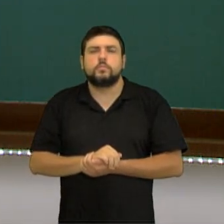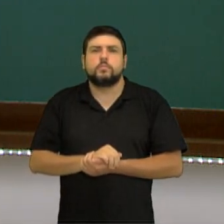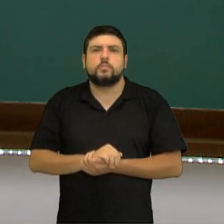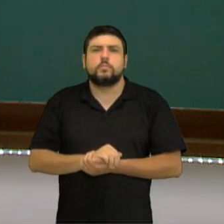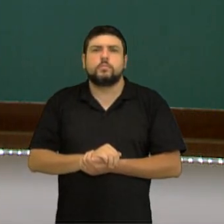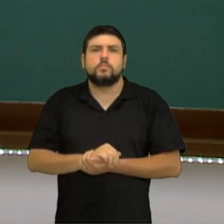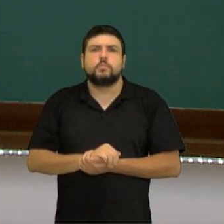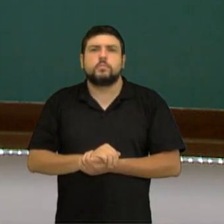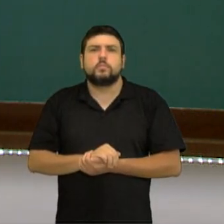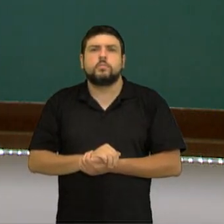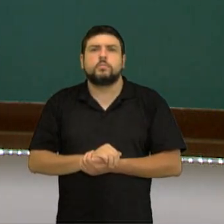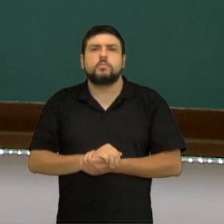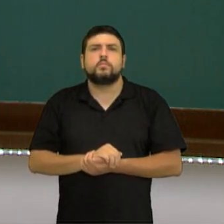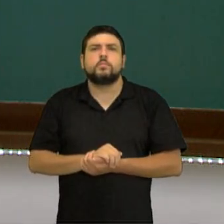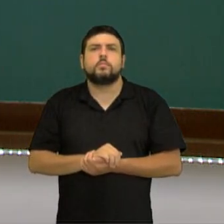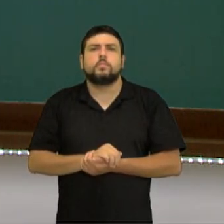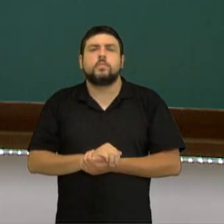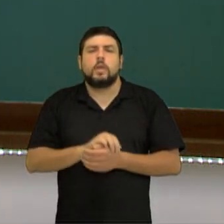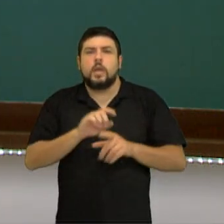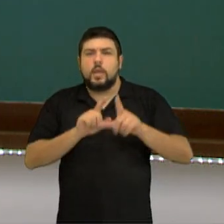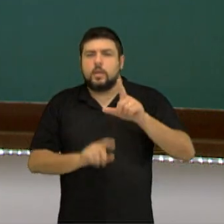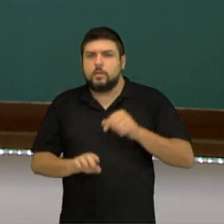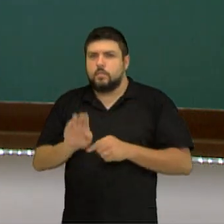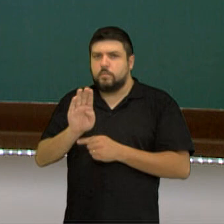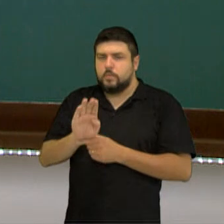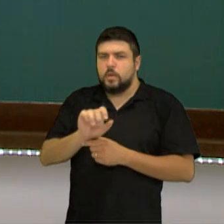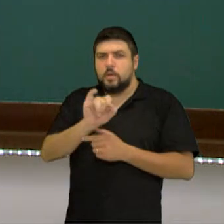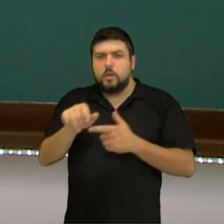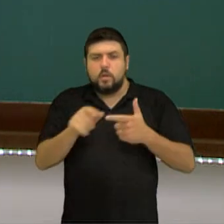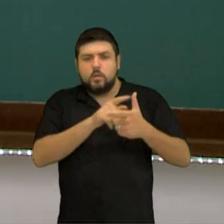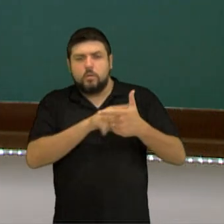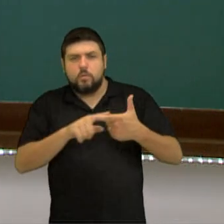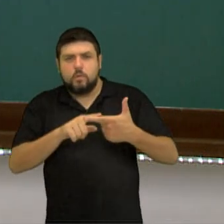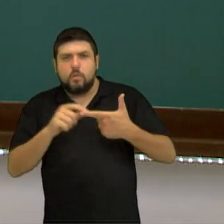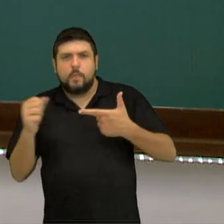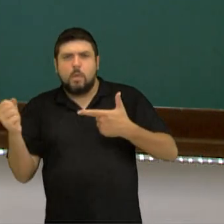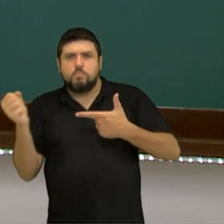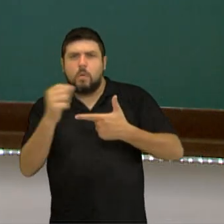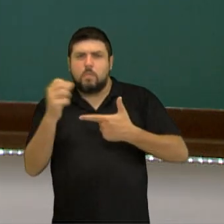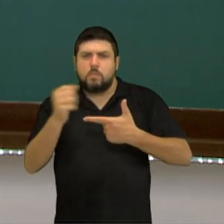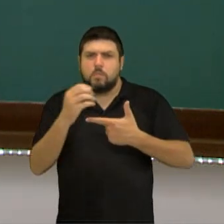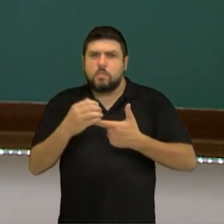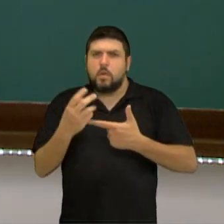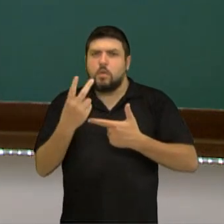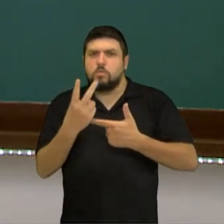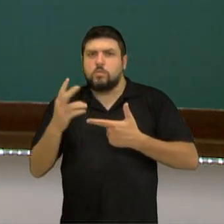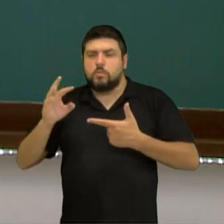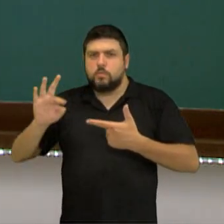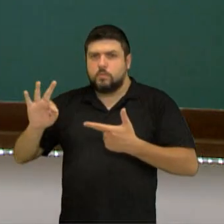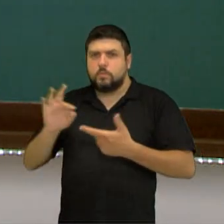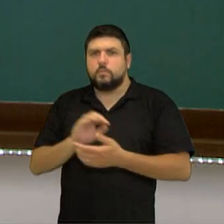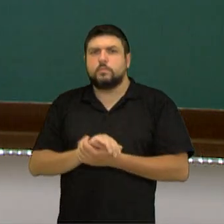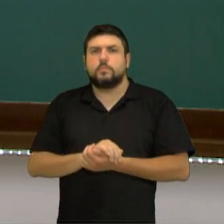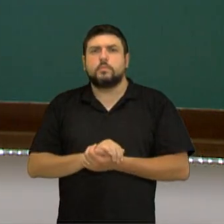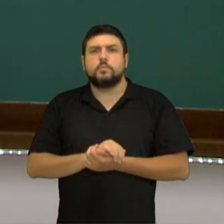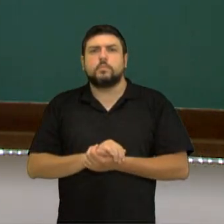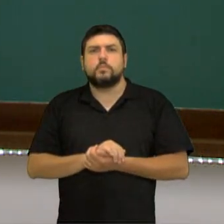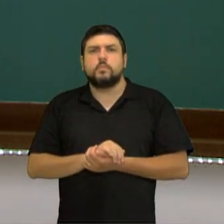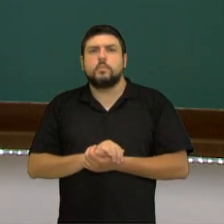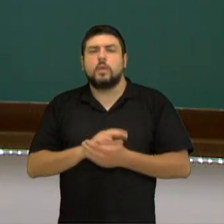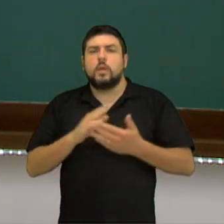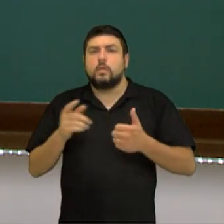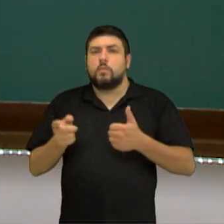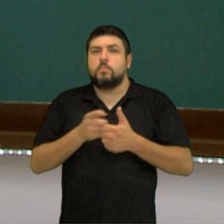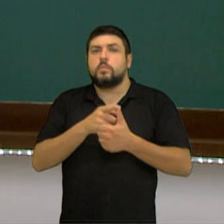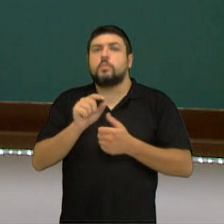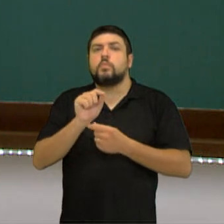no item B, ele fala sobre se essa caminhonete estiver carregada com uma carga de 2 toneladas. Certo? Então a primeira coisa que eu tenho que fazer